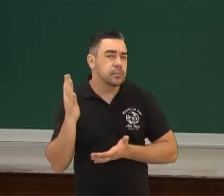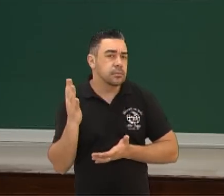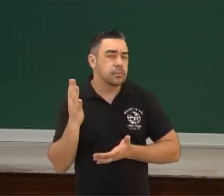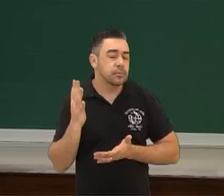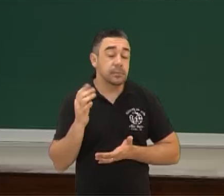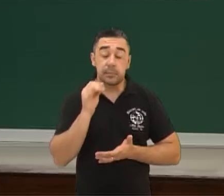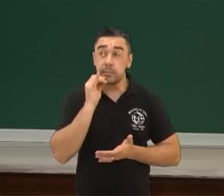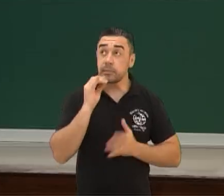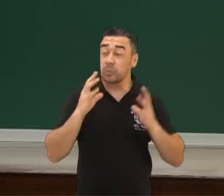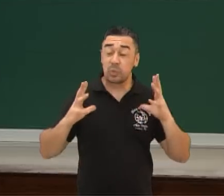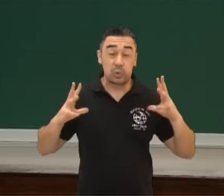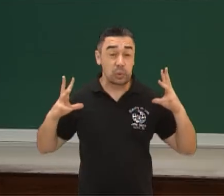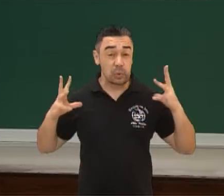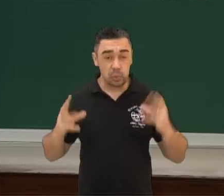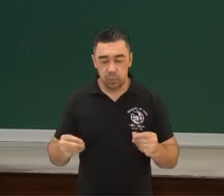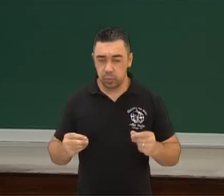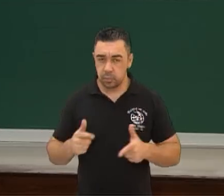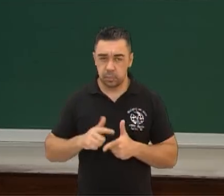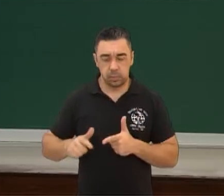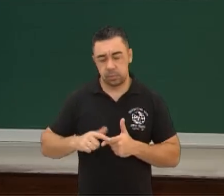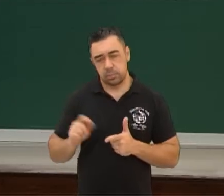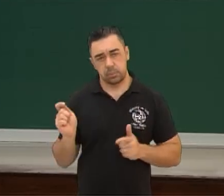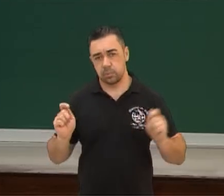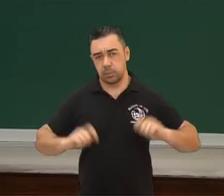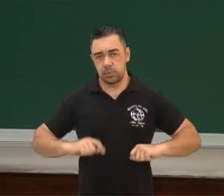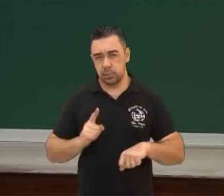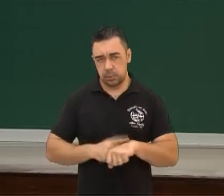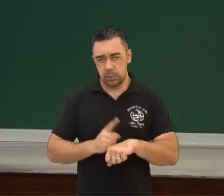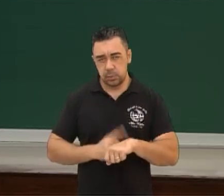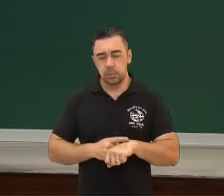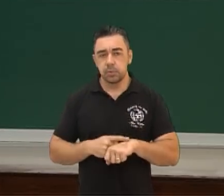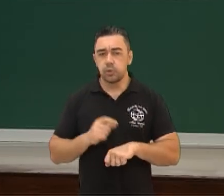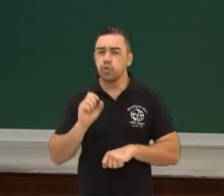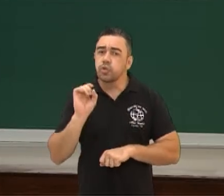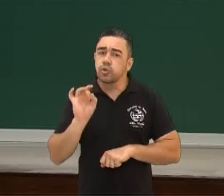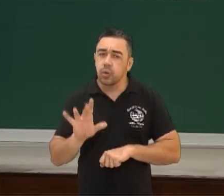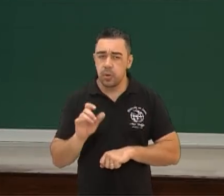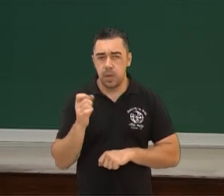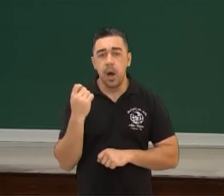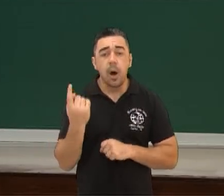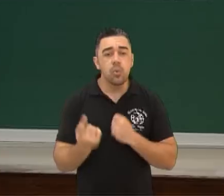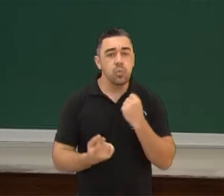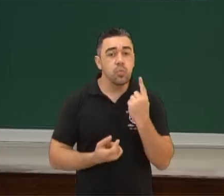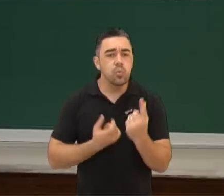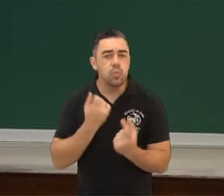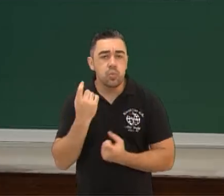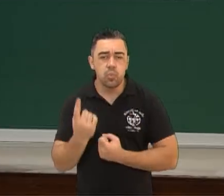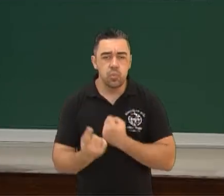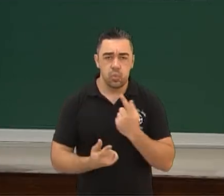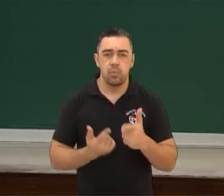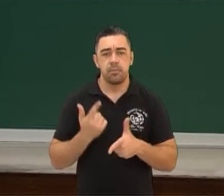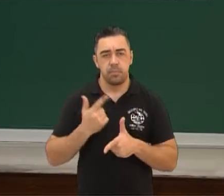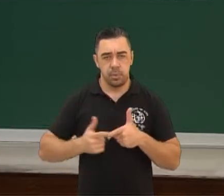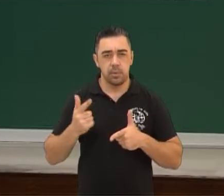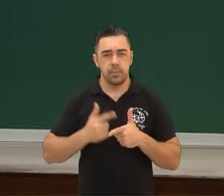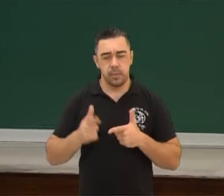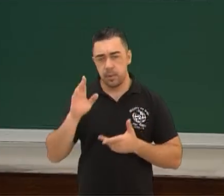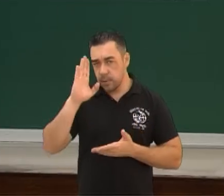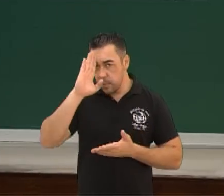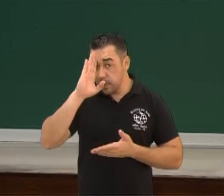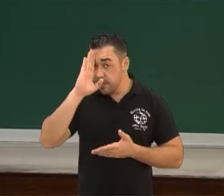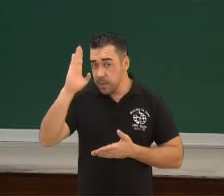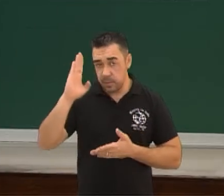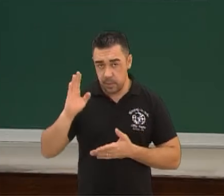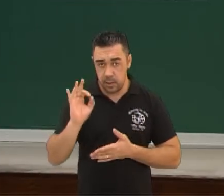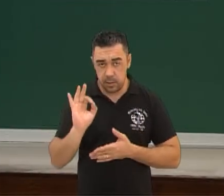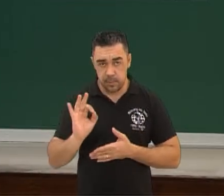fosse falar de todos os problemas, né, essa aula não seria o suficiente, o tempo seria curto. Então, nós vamos elencar os